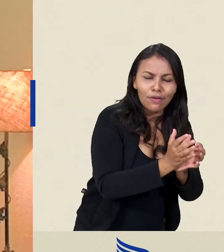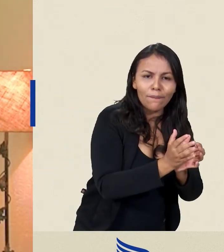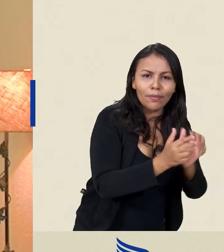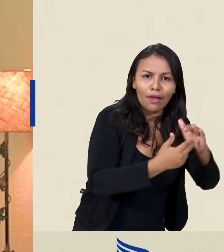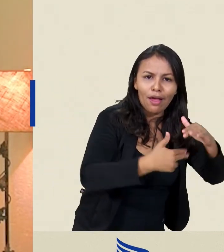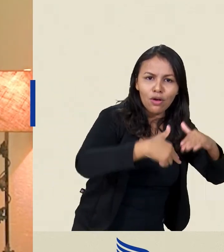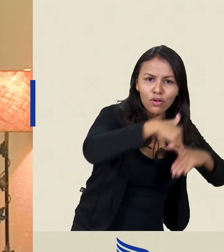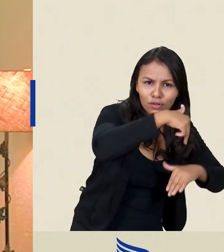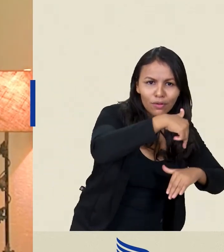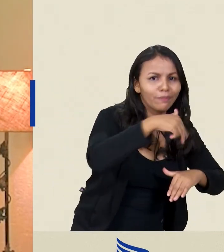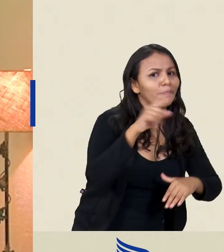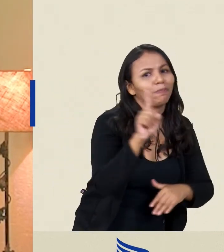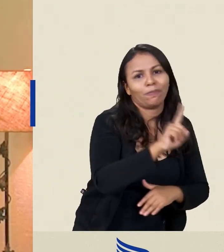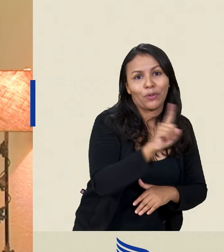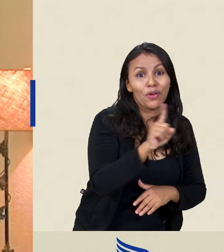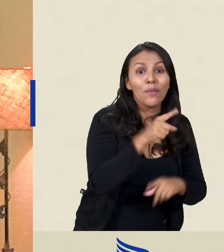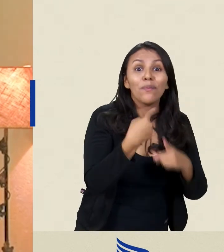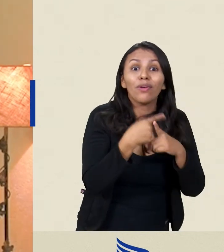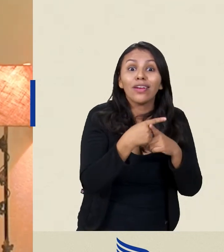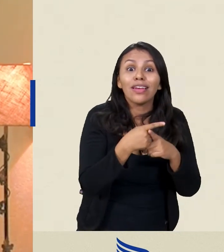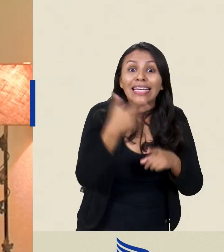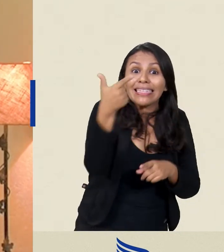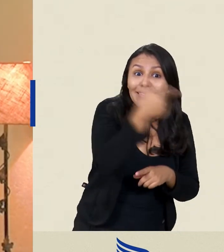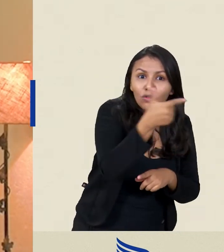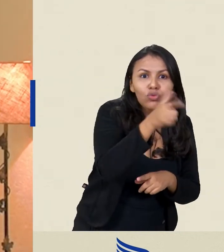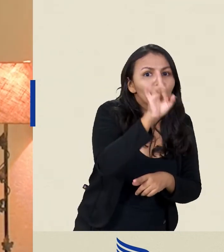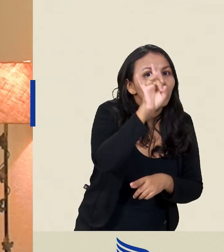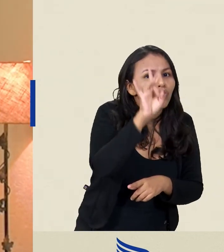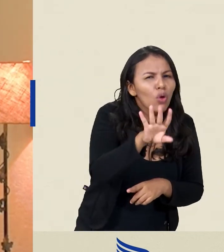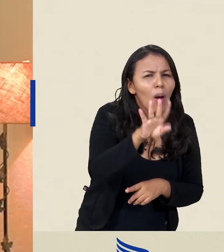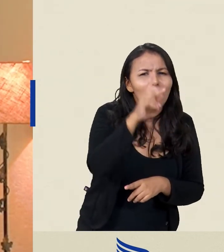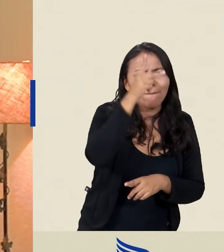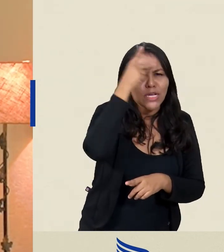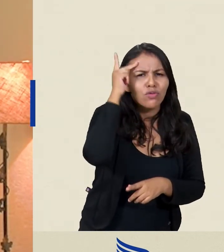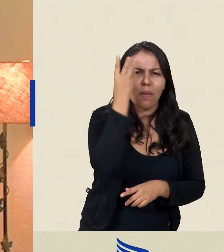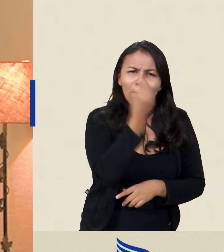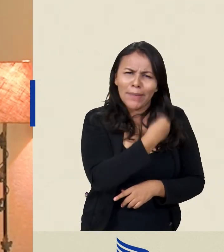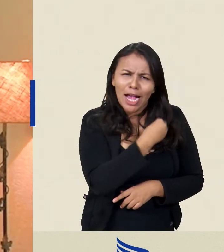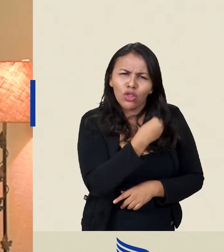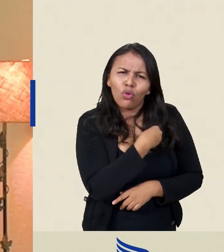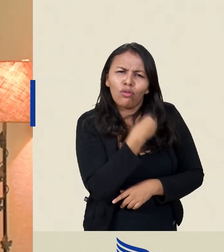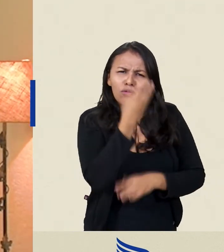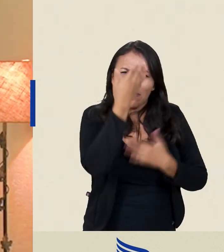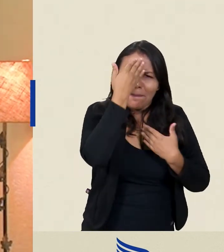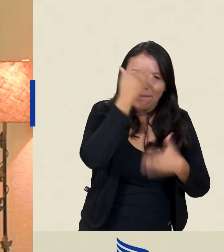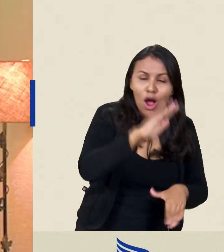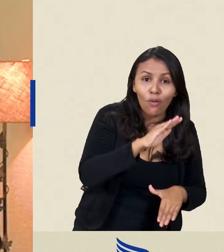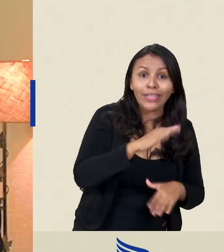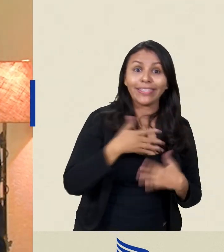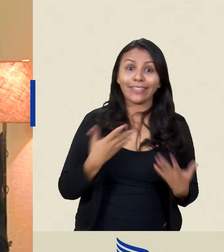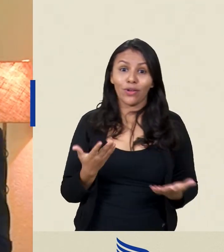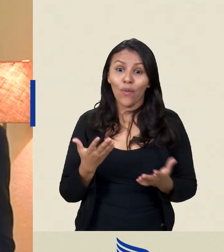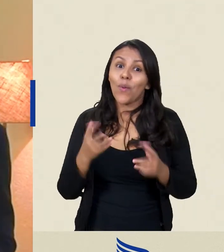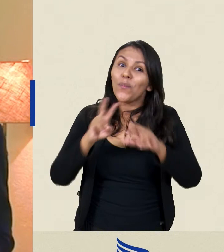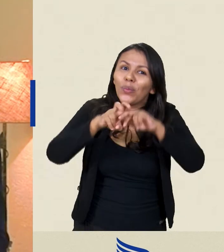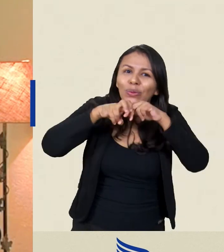a segunda ressurreição será só de ímpios. Portanto, se trata de uma ressurreição